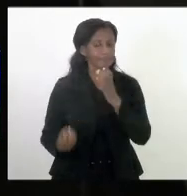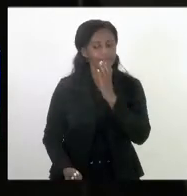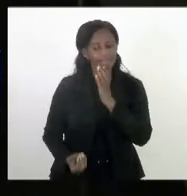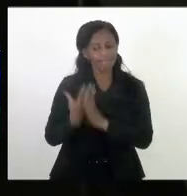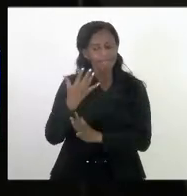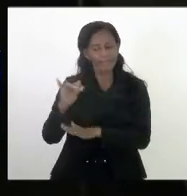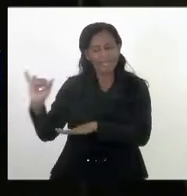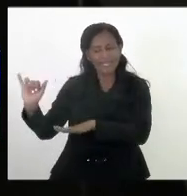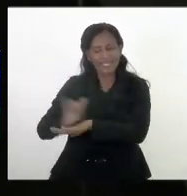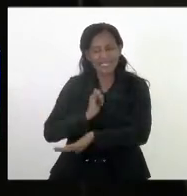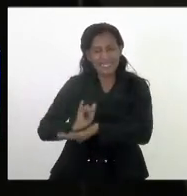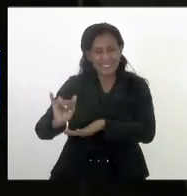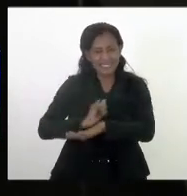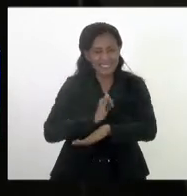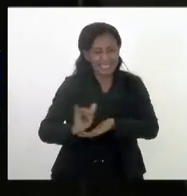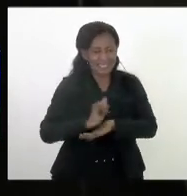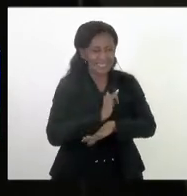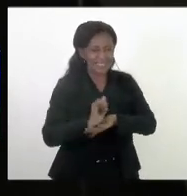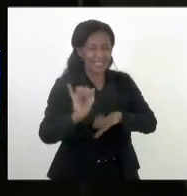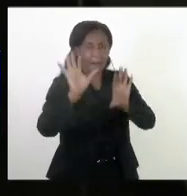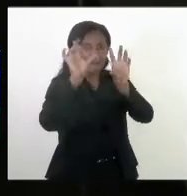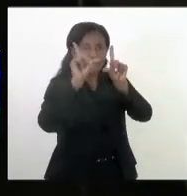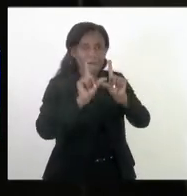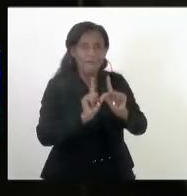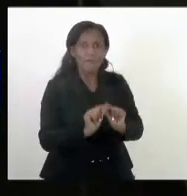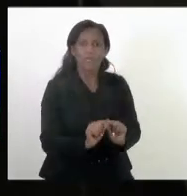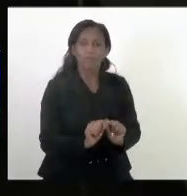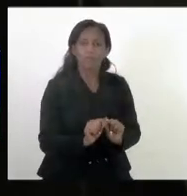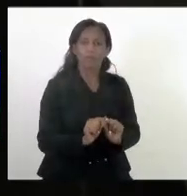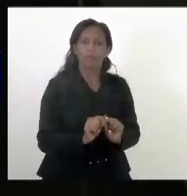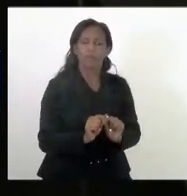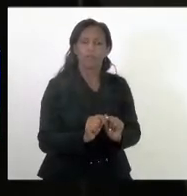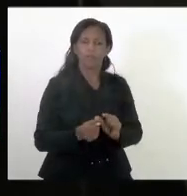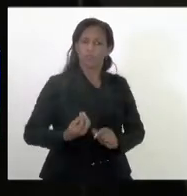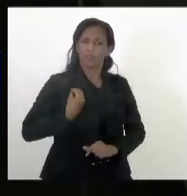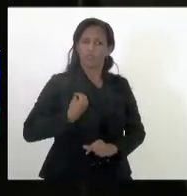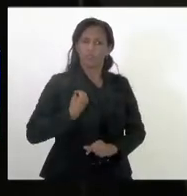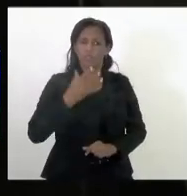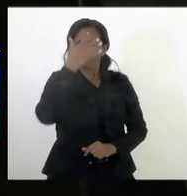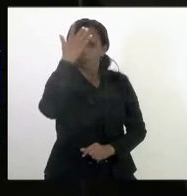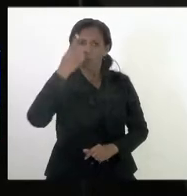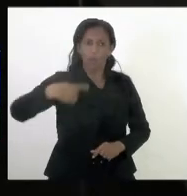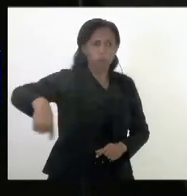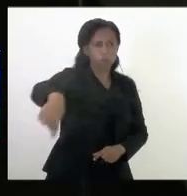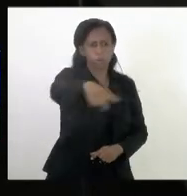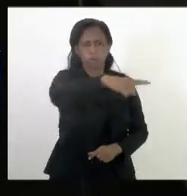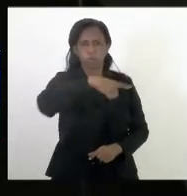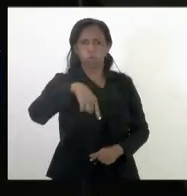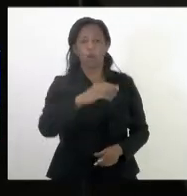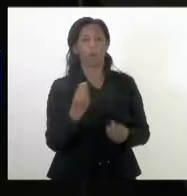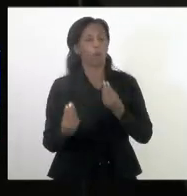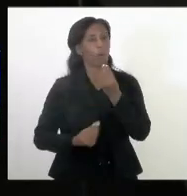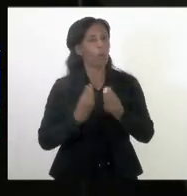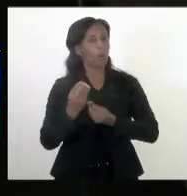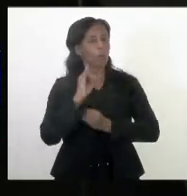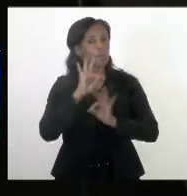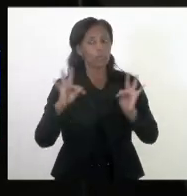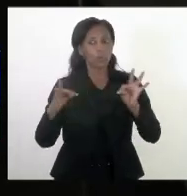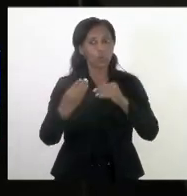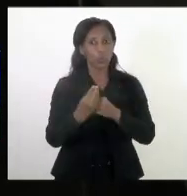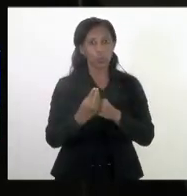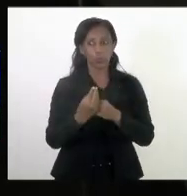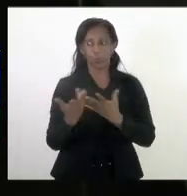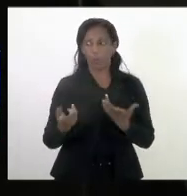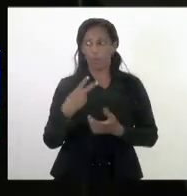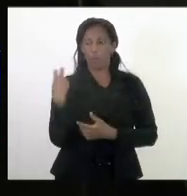uma estratégia mínima de sobrevivência para essas pessoas. E como se isso tudo não bastasse, como se